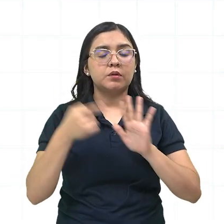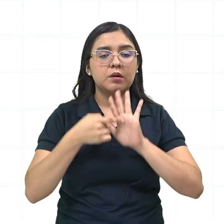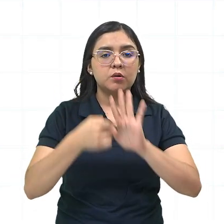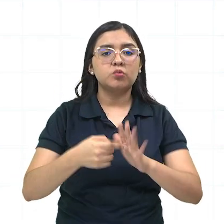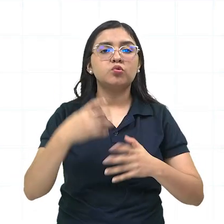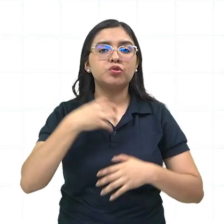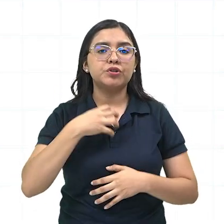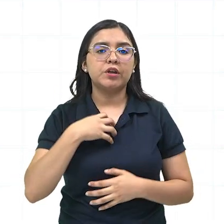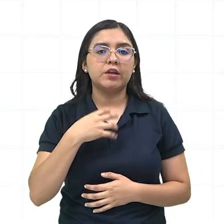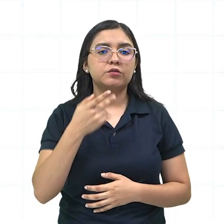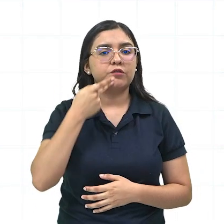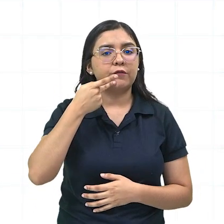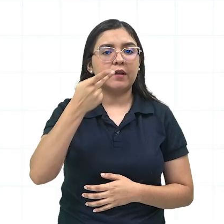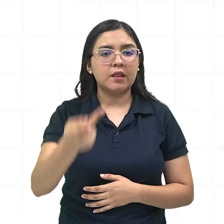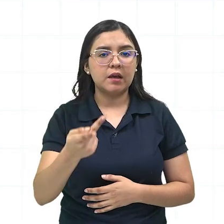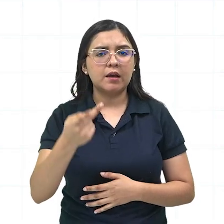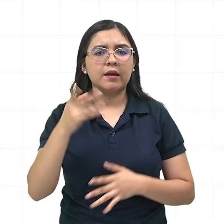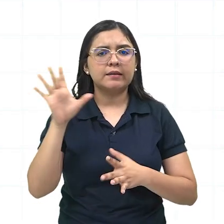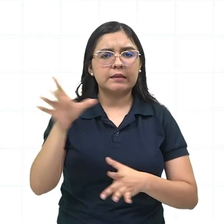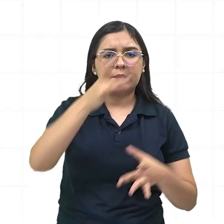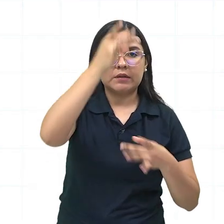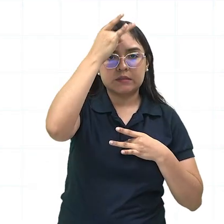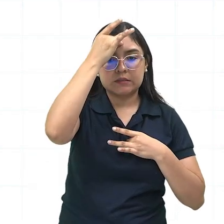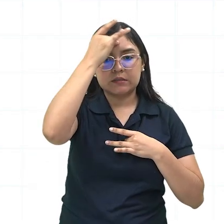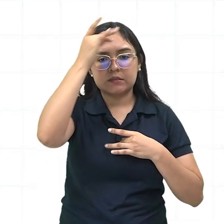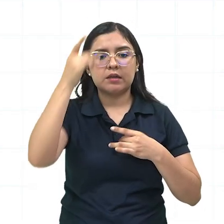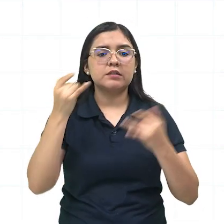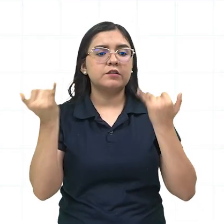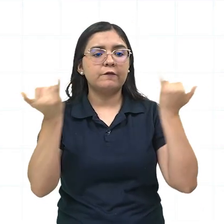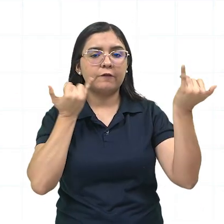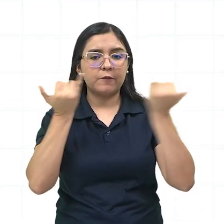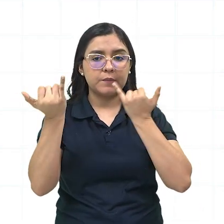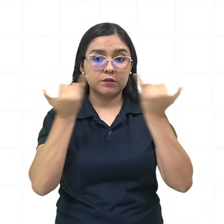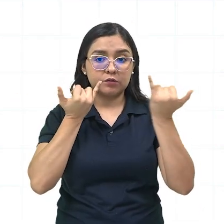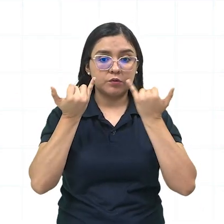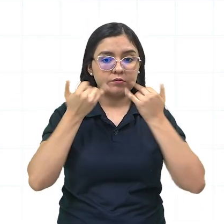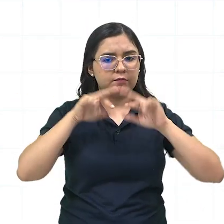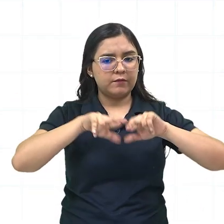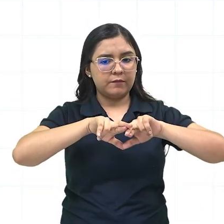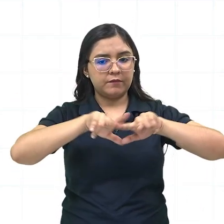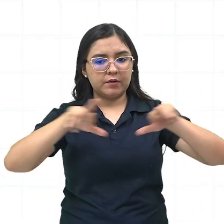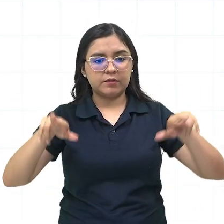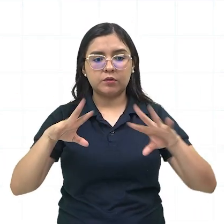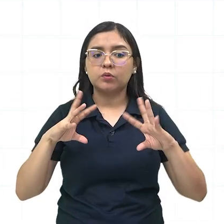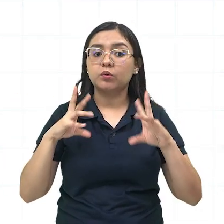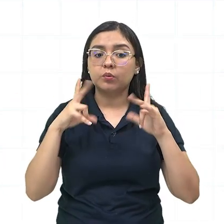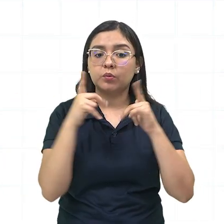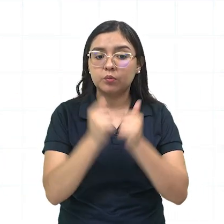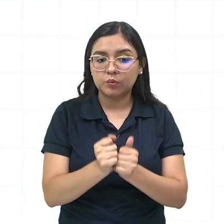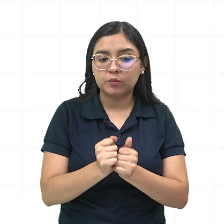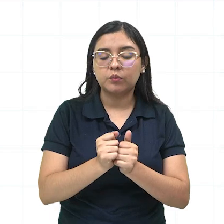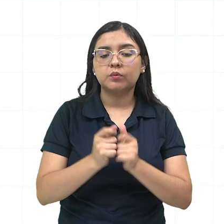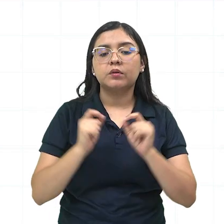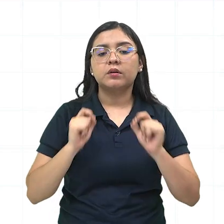de falar, a interpretação, as informações. Então, tudo que é imaginado para a